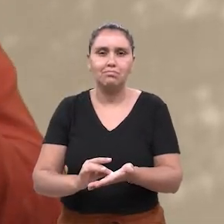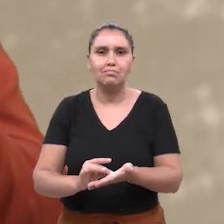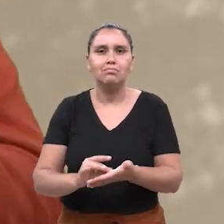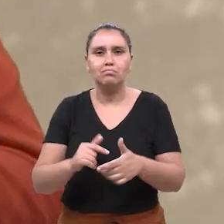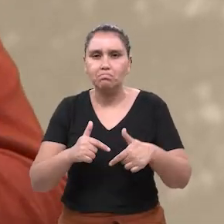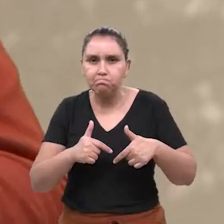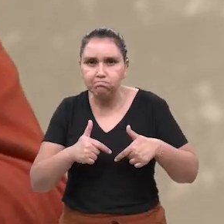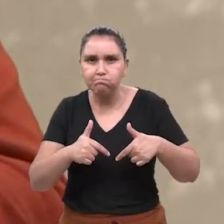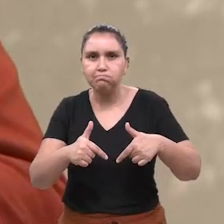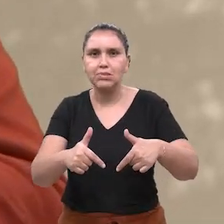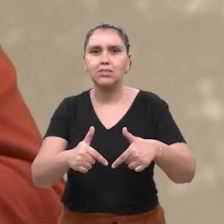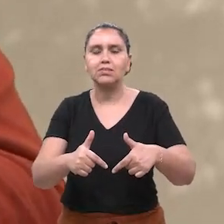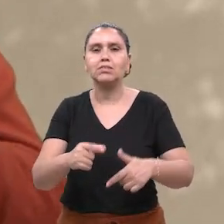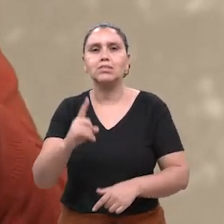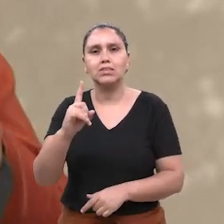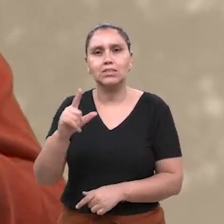qual